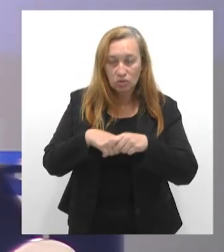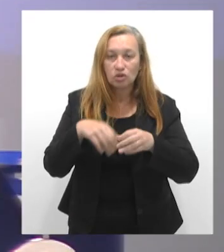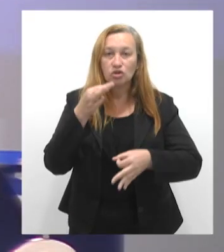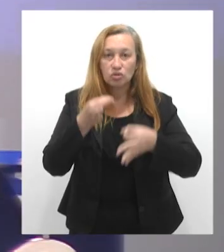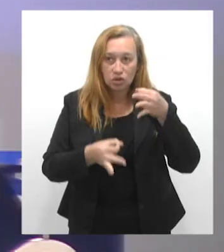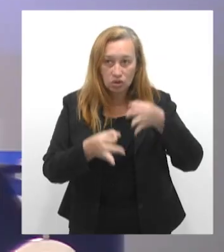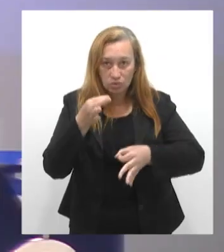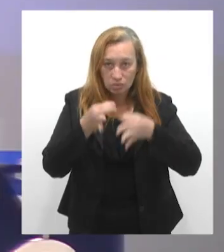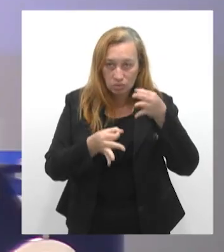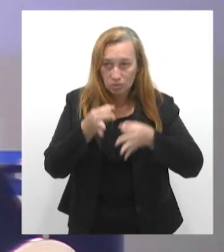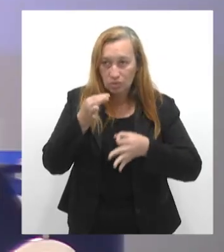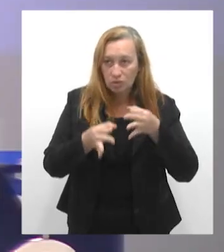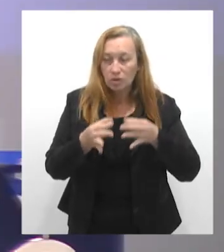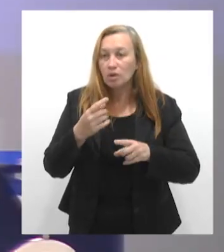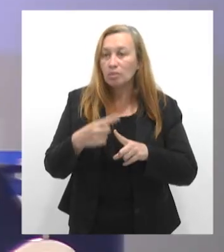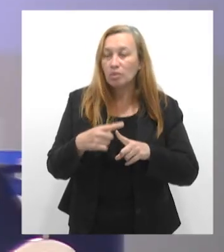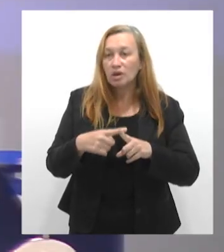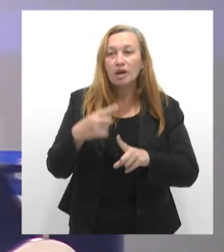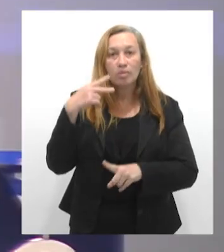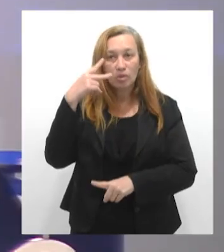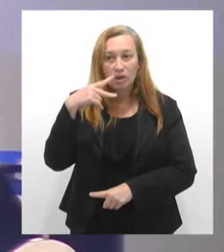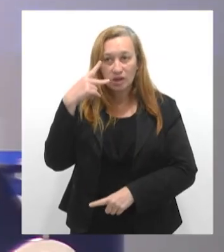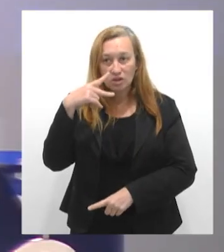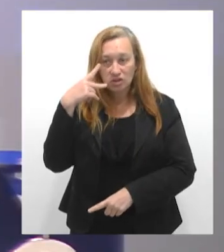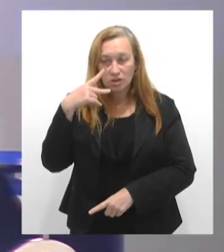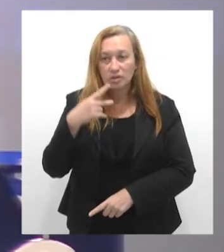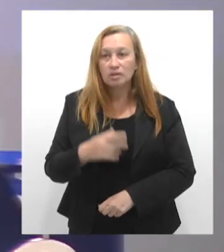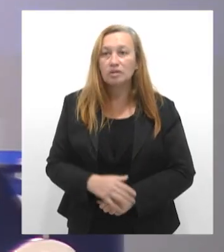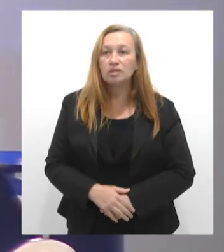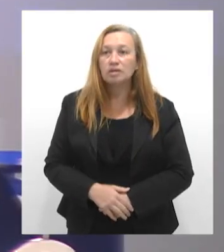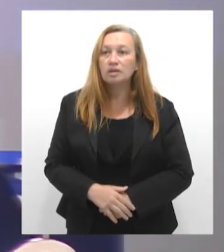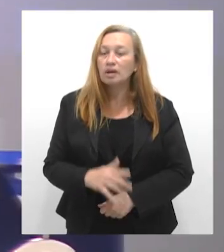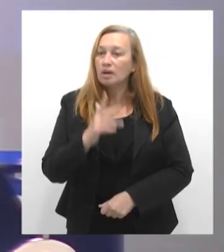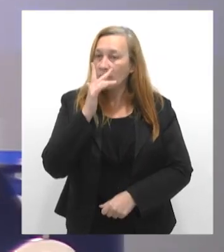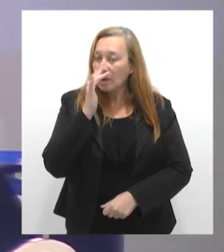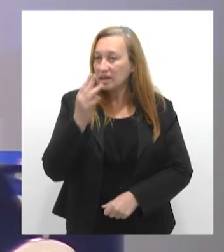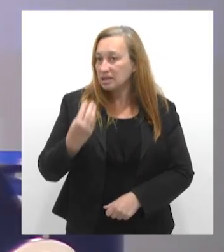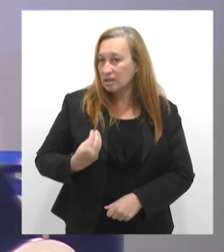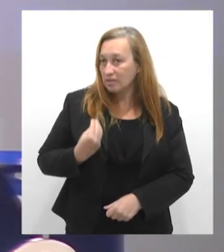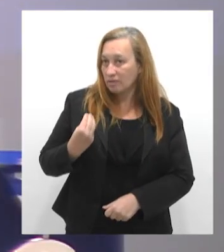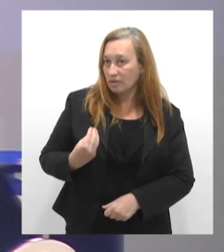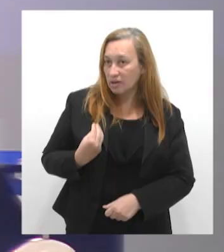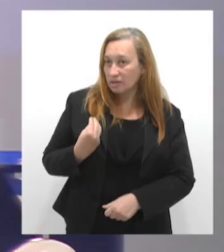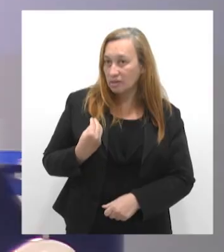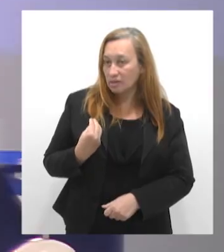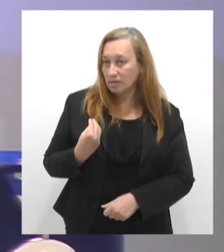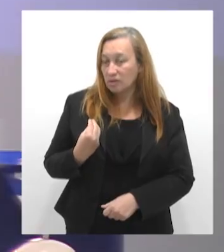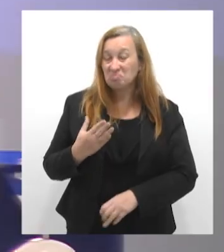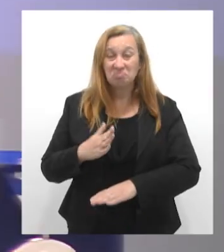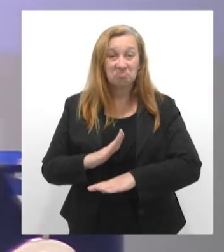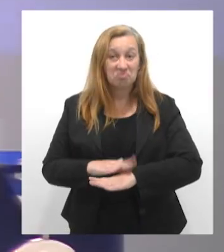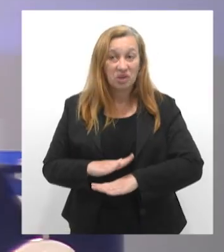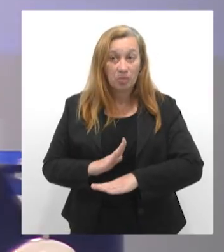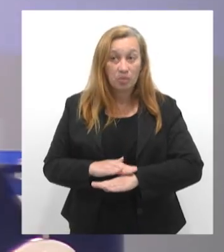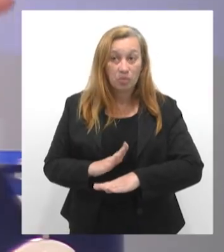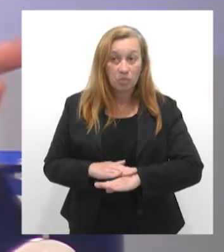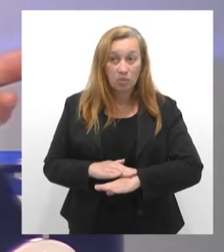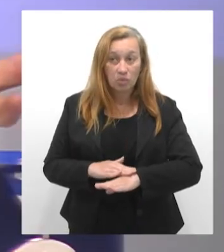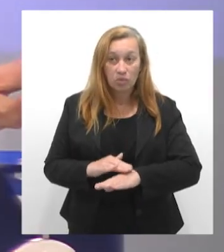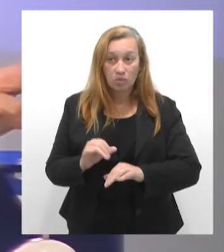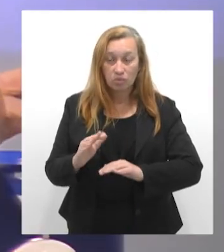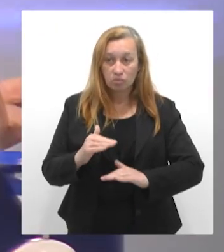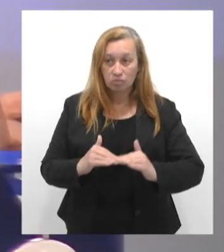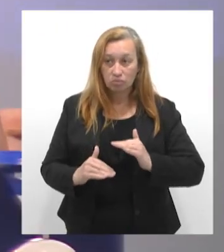jurídico, porque a política parece estar vivendo um tempo